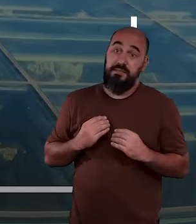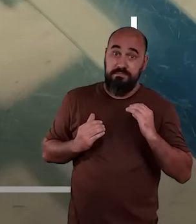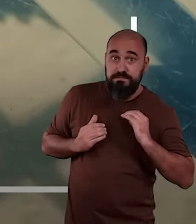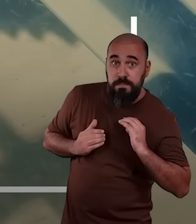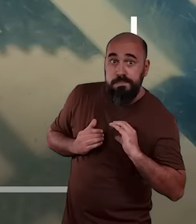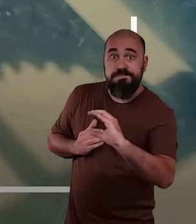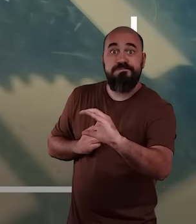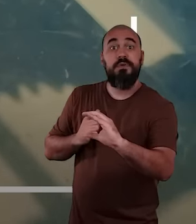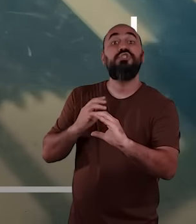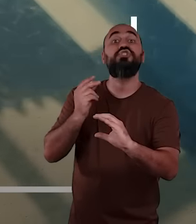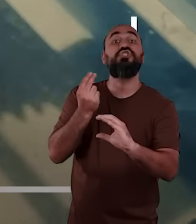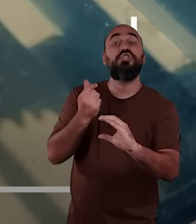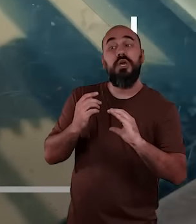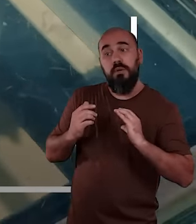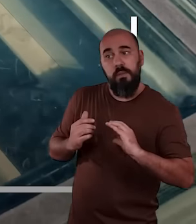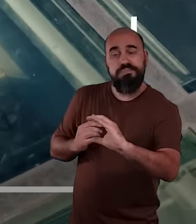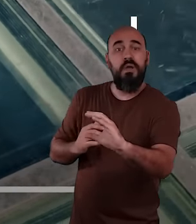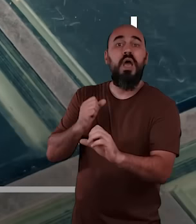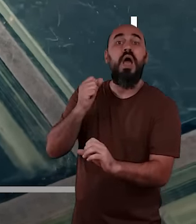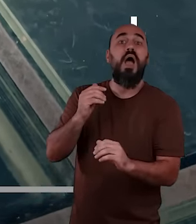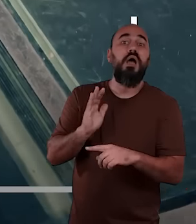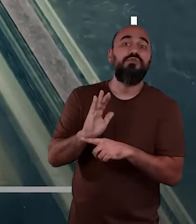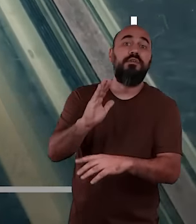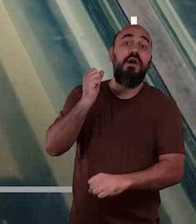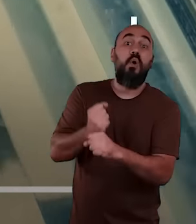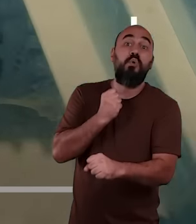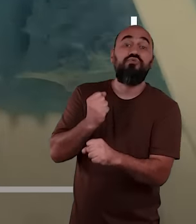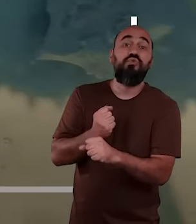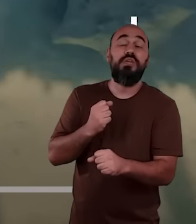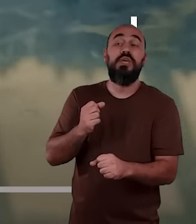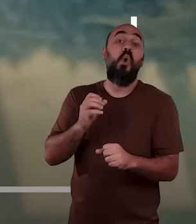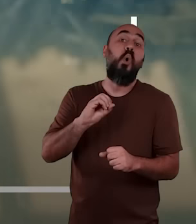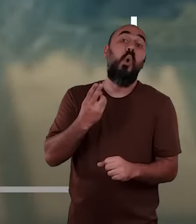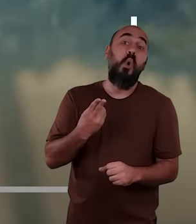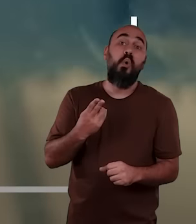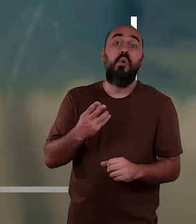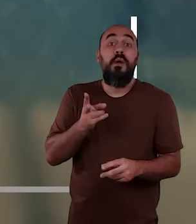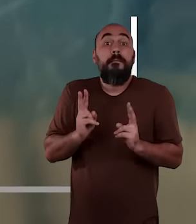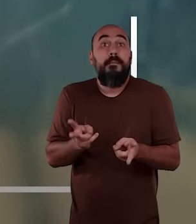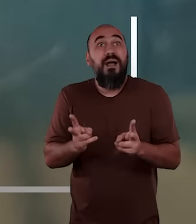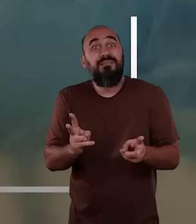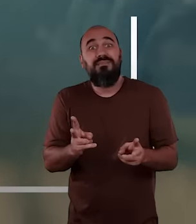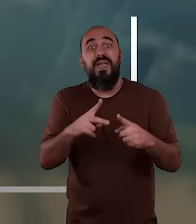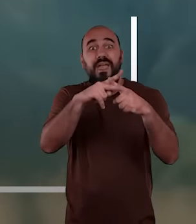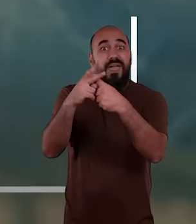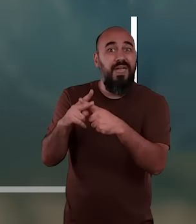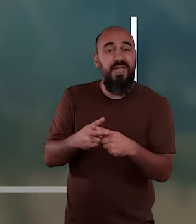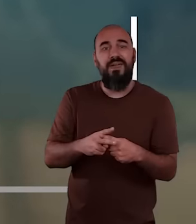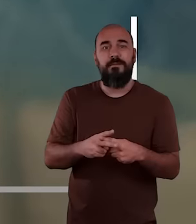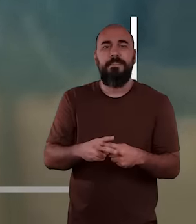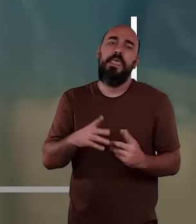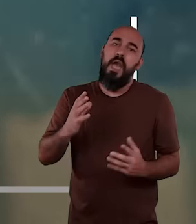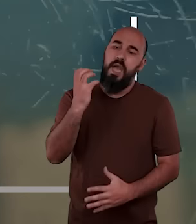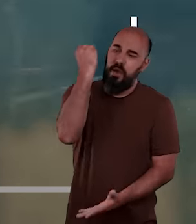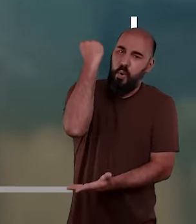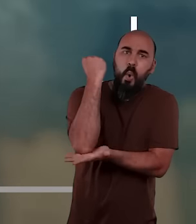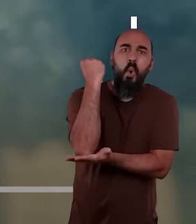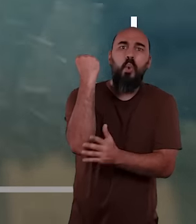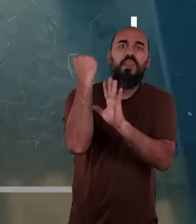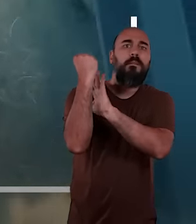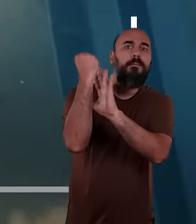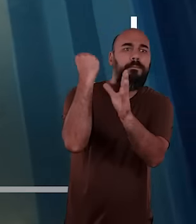santuário, ajudava a construir o santuário, a manter a estrutura do santuário. Então ele colocava uma coluna da família dele